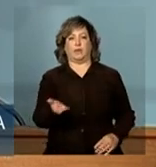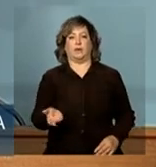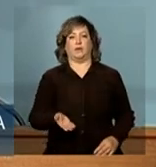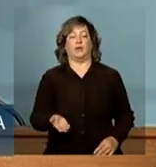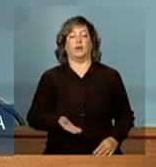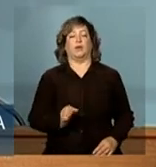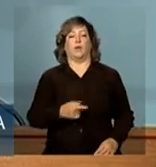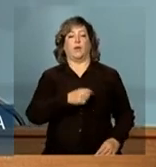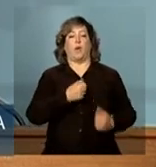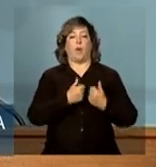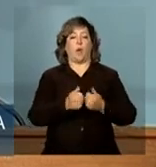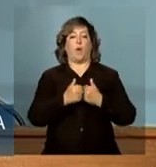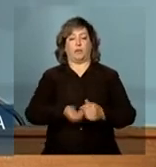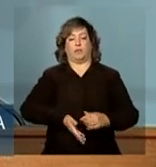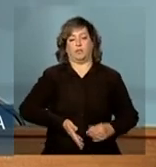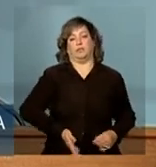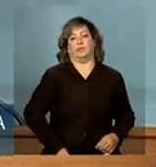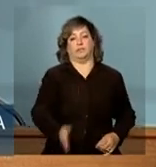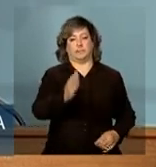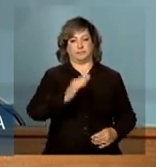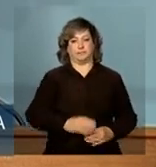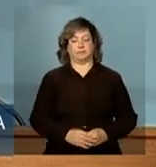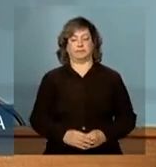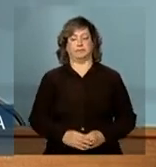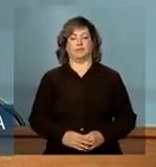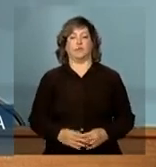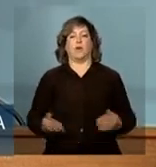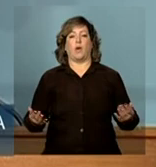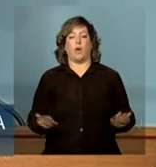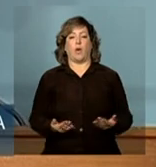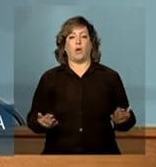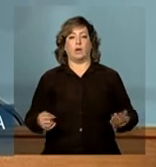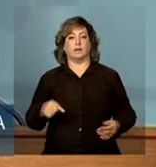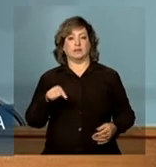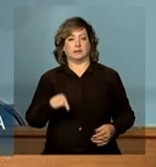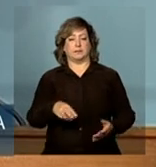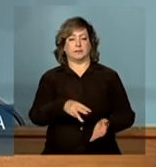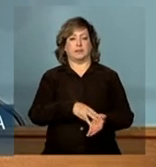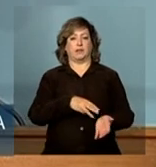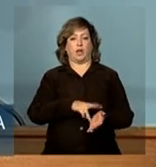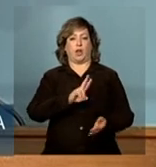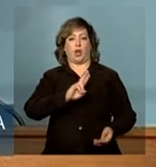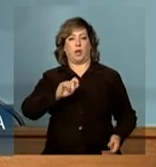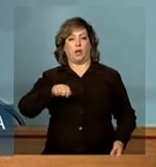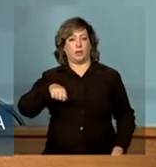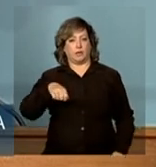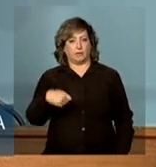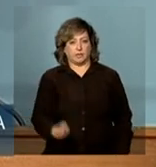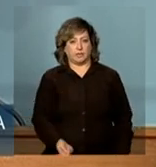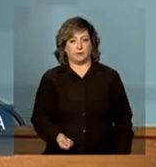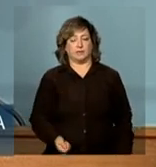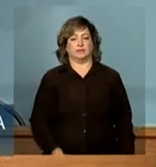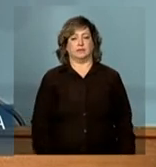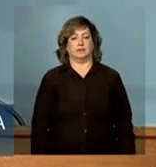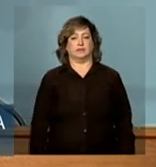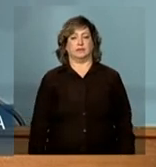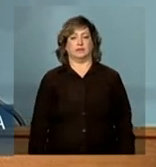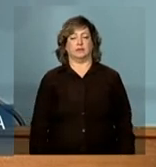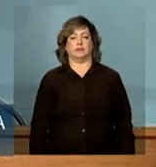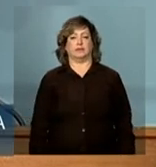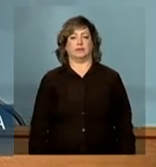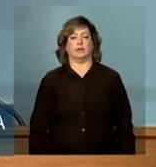que os ônibus passassem. Hoje, essa metodologia se chama mais sofisticadamente,